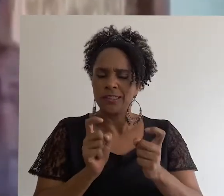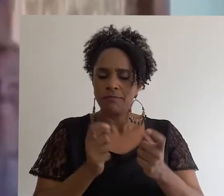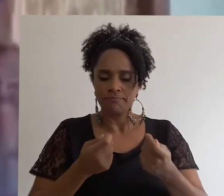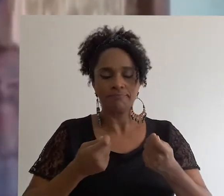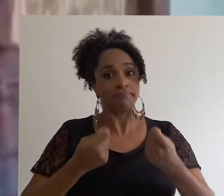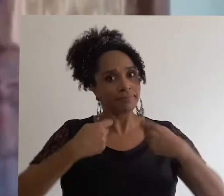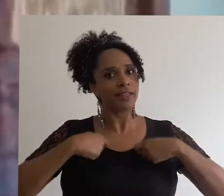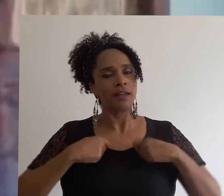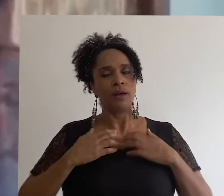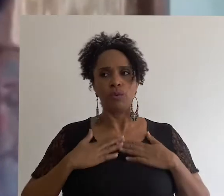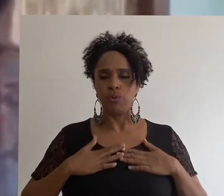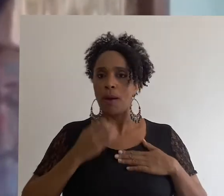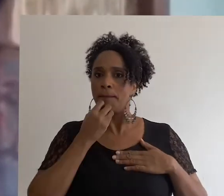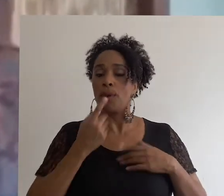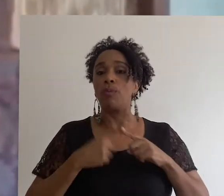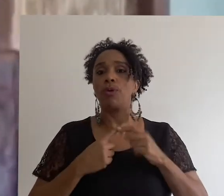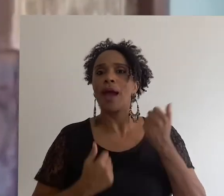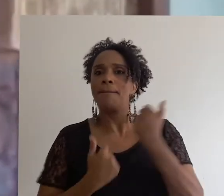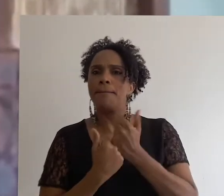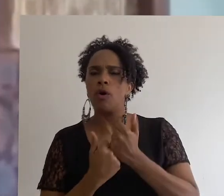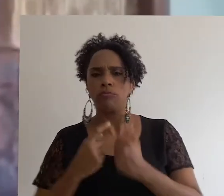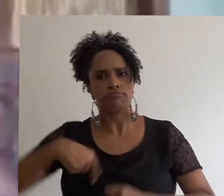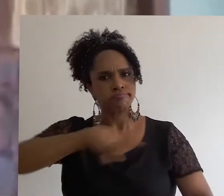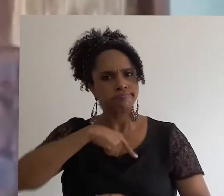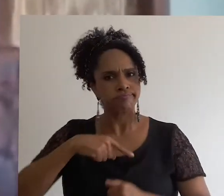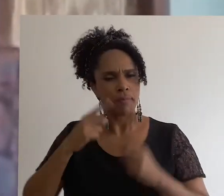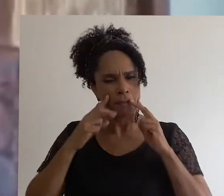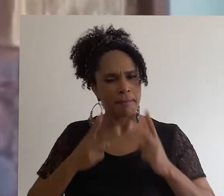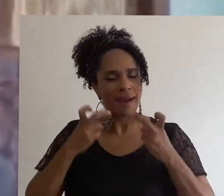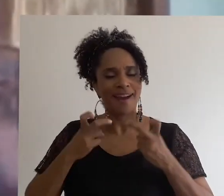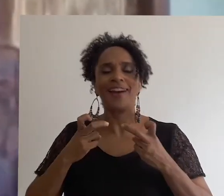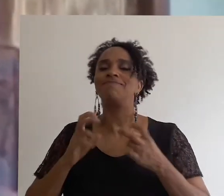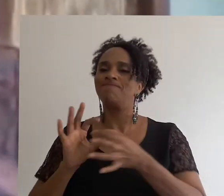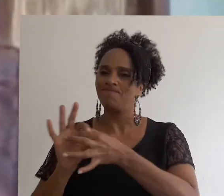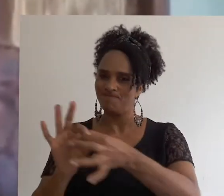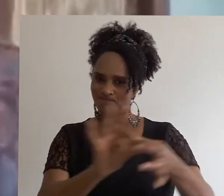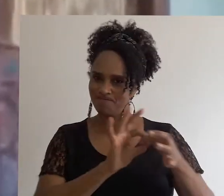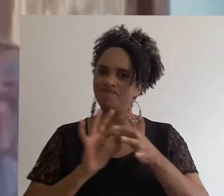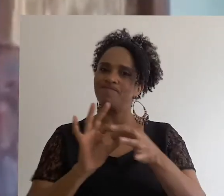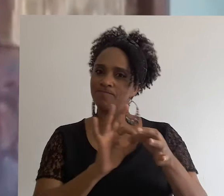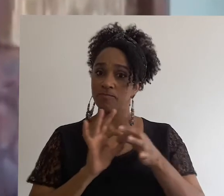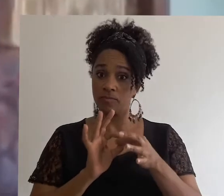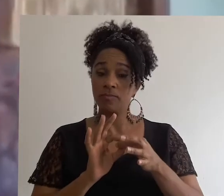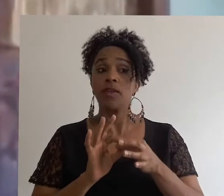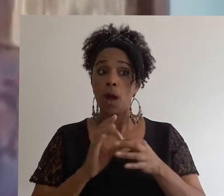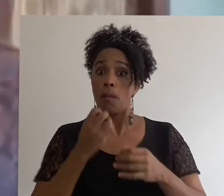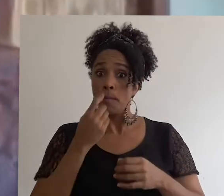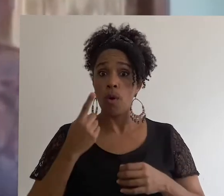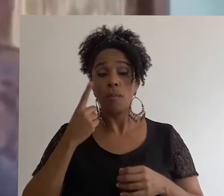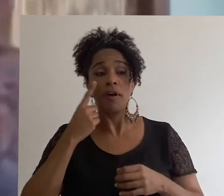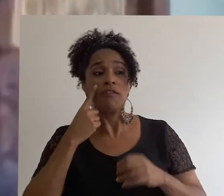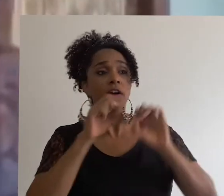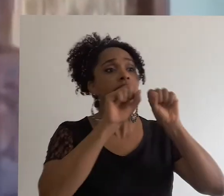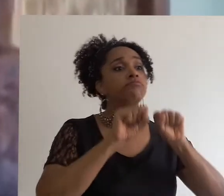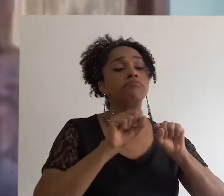sentido da aproximação com essa equipe. E também nos deu uma visão do cenário enfrentado por eles